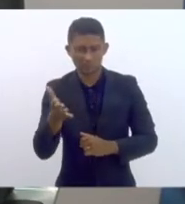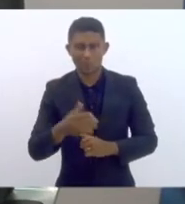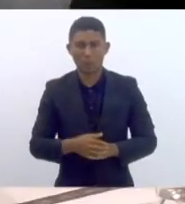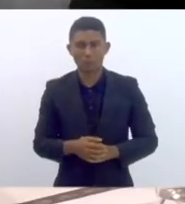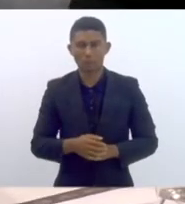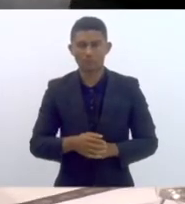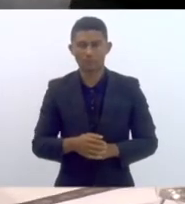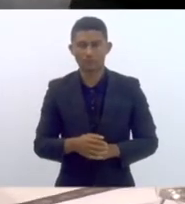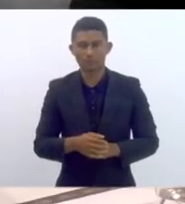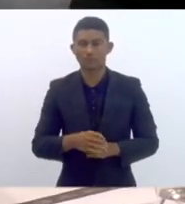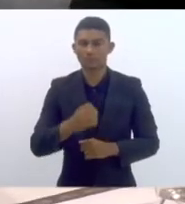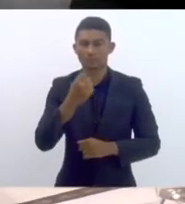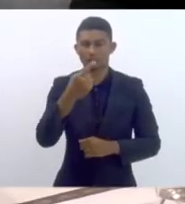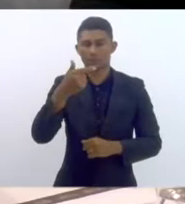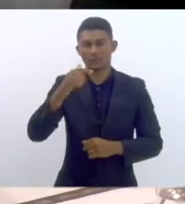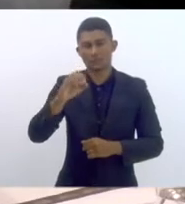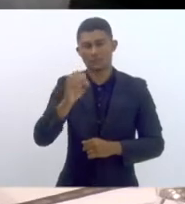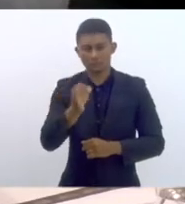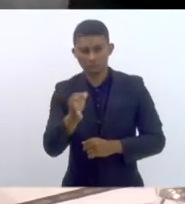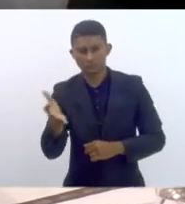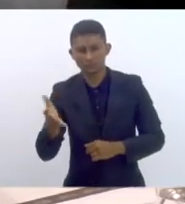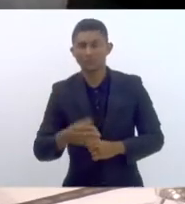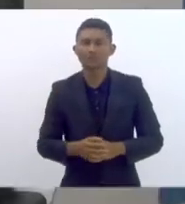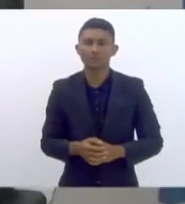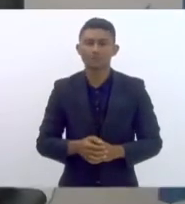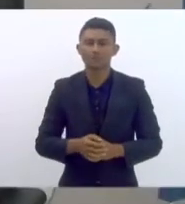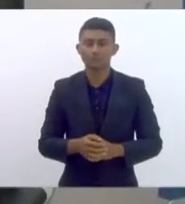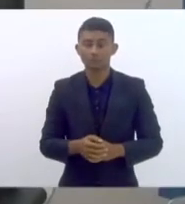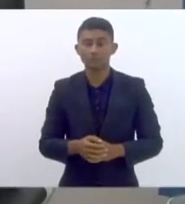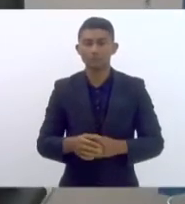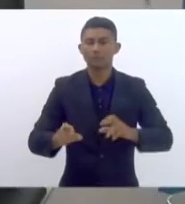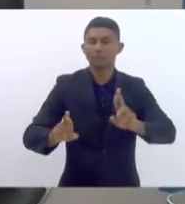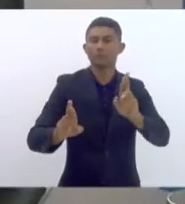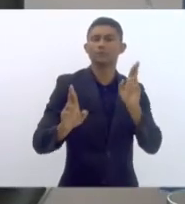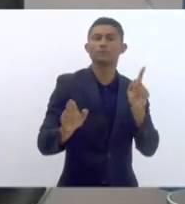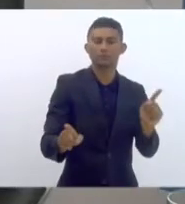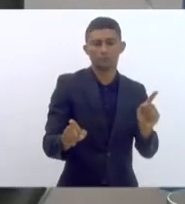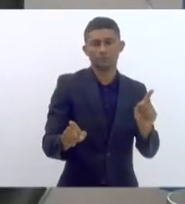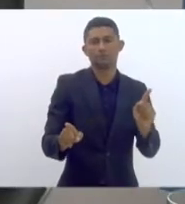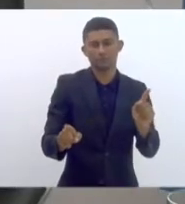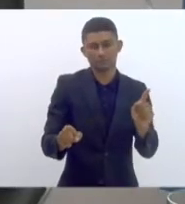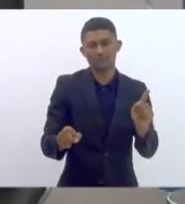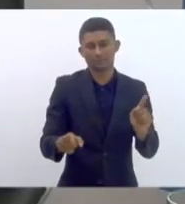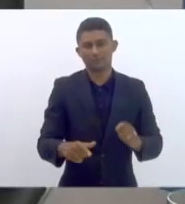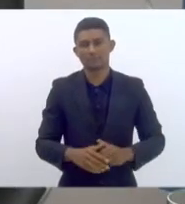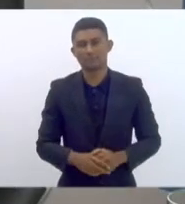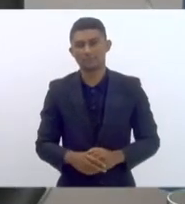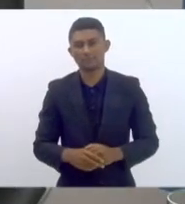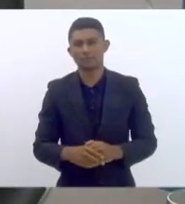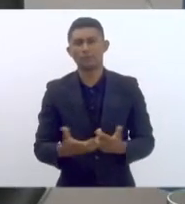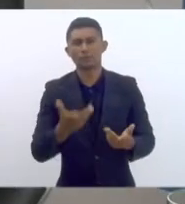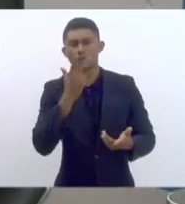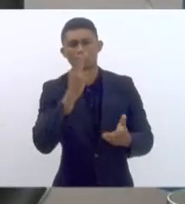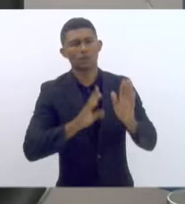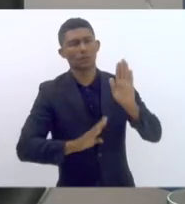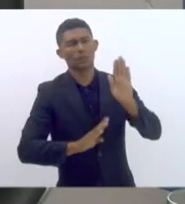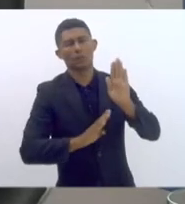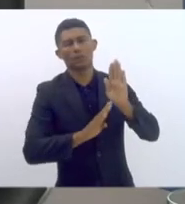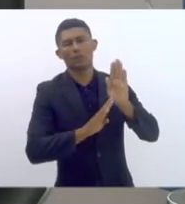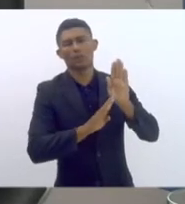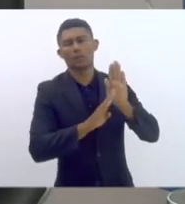2, 120. Era 120. Então você tinha a diferença, você cresceu